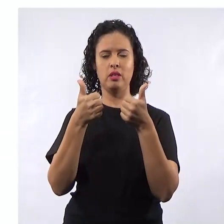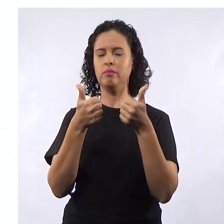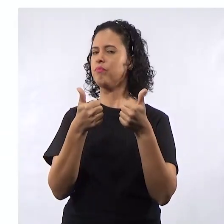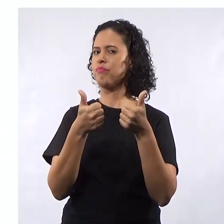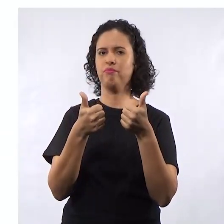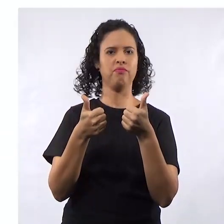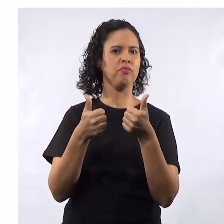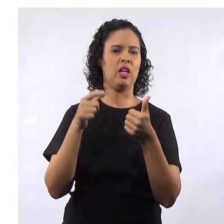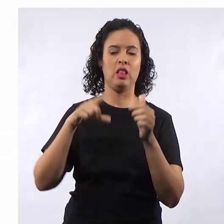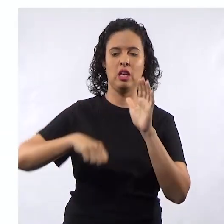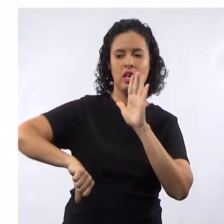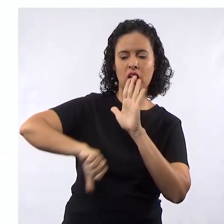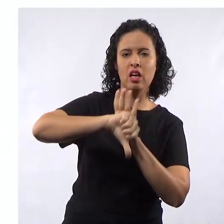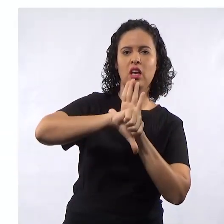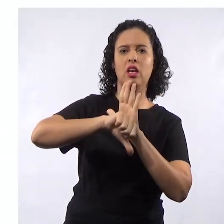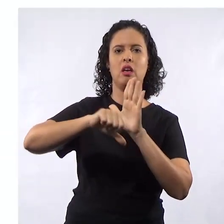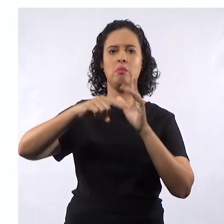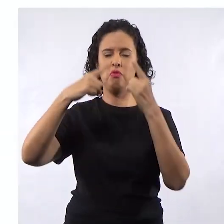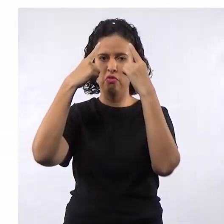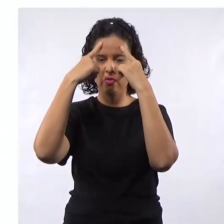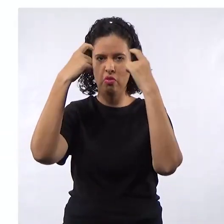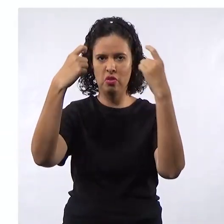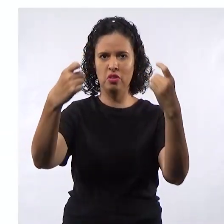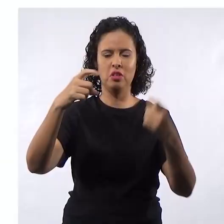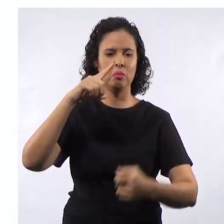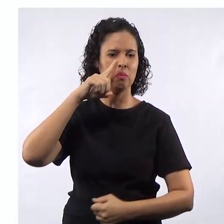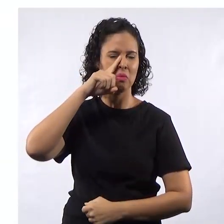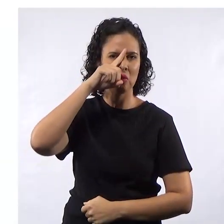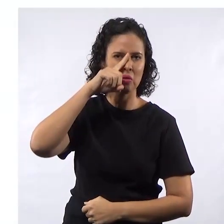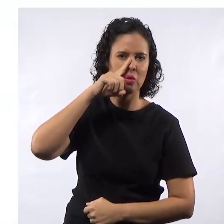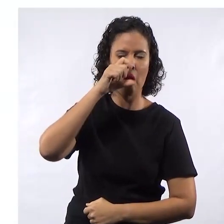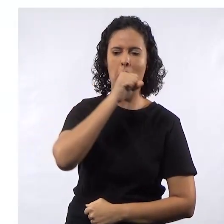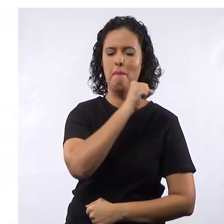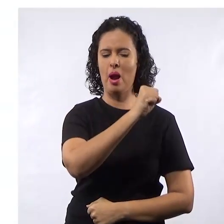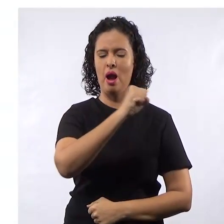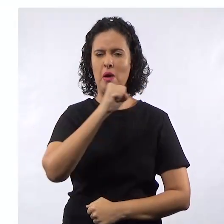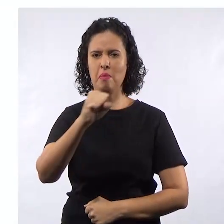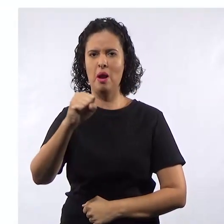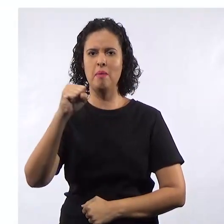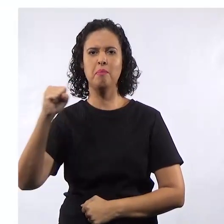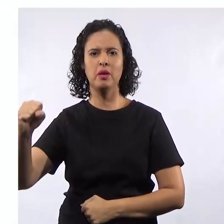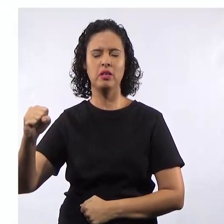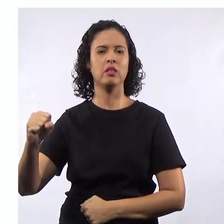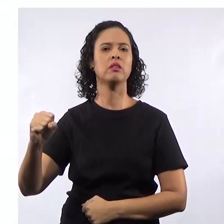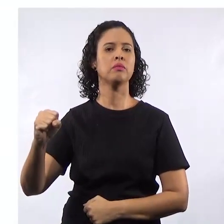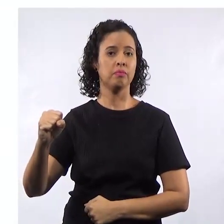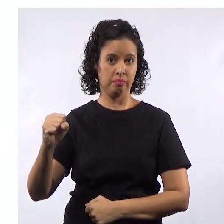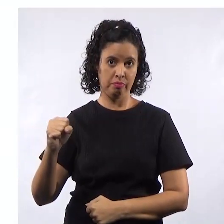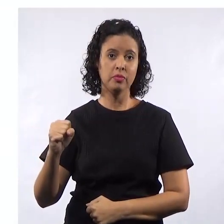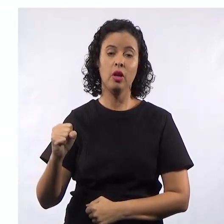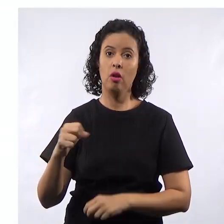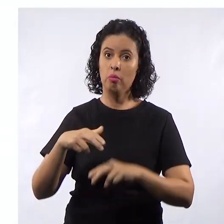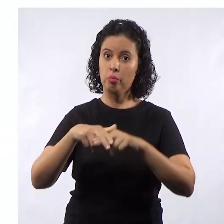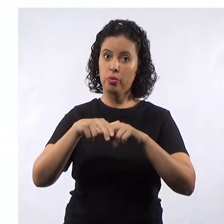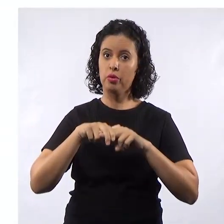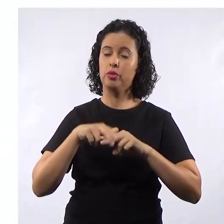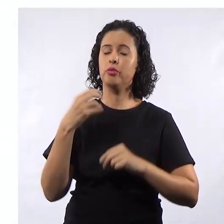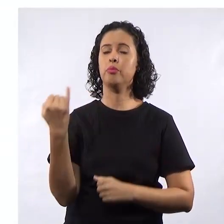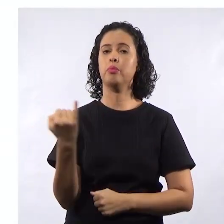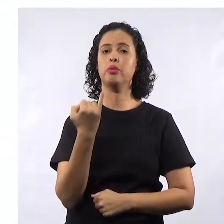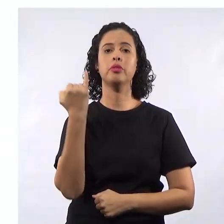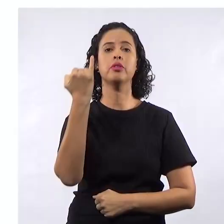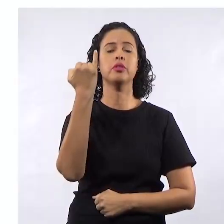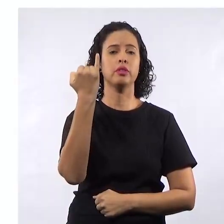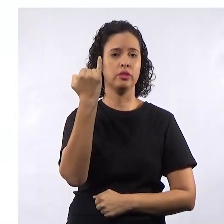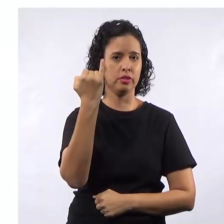muitas barbáries, com muitas pessoas aí praticando a autotutela, que é vedada aqui dentro do direito brasileiro. Então, é por isso que é importante